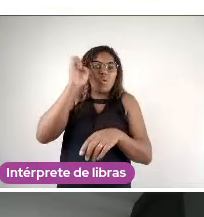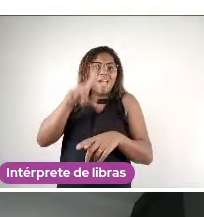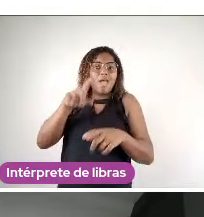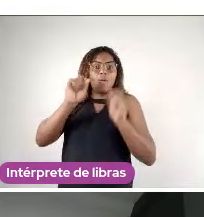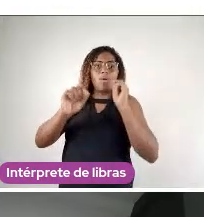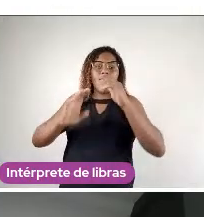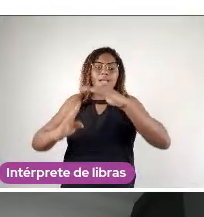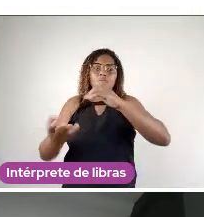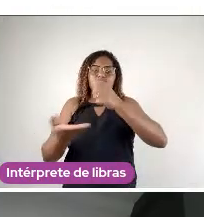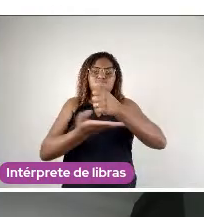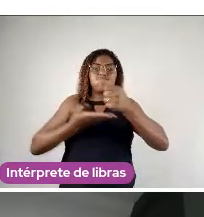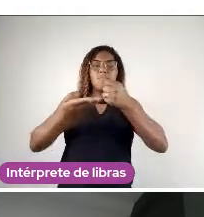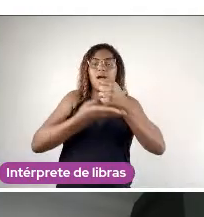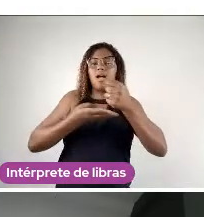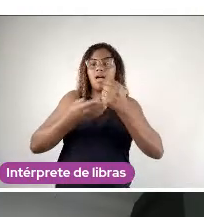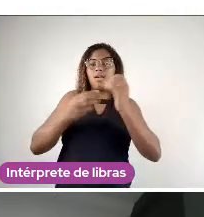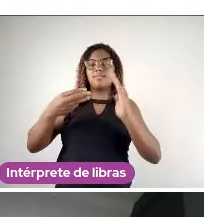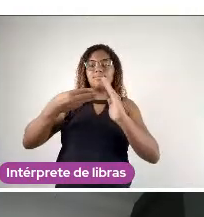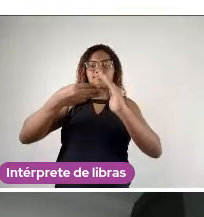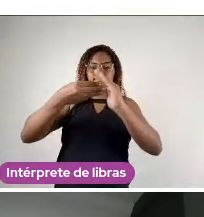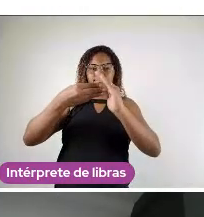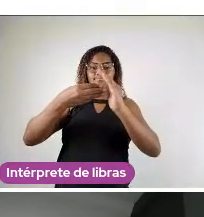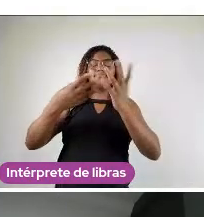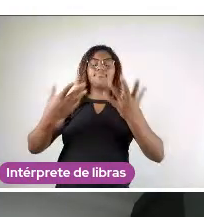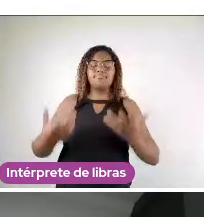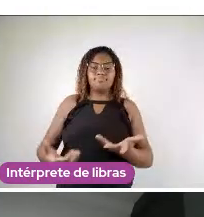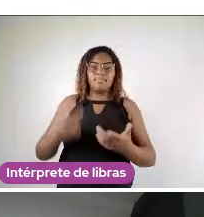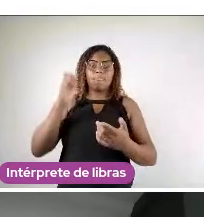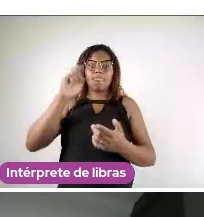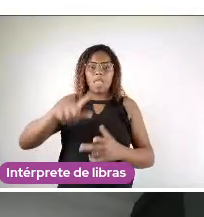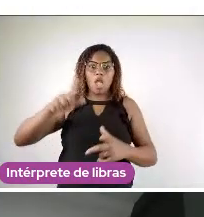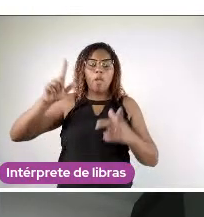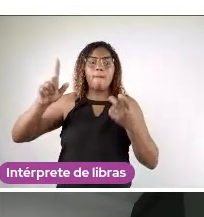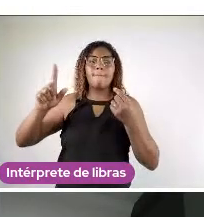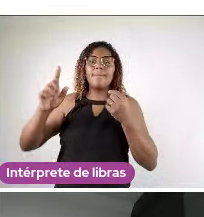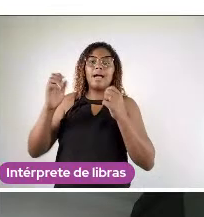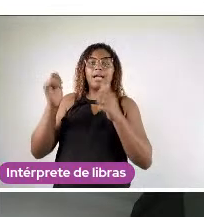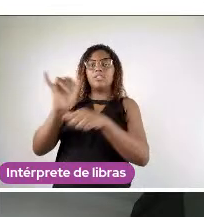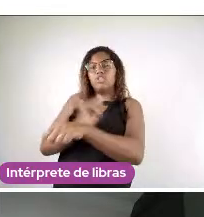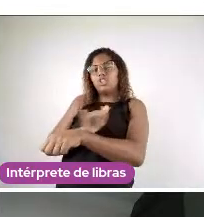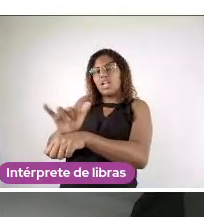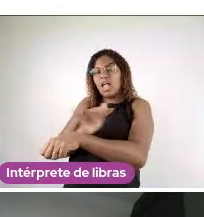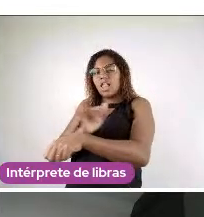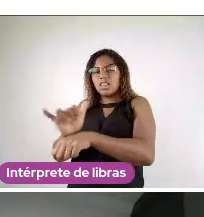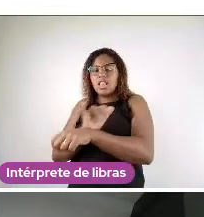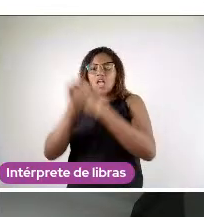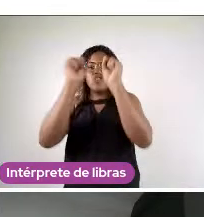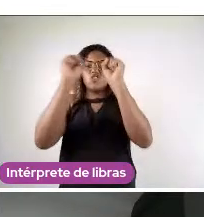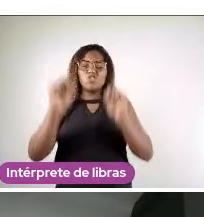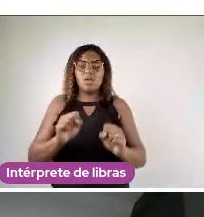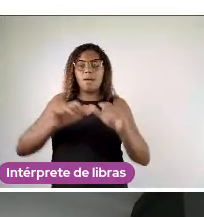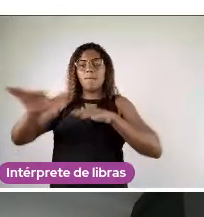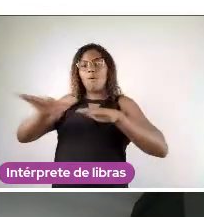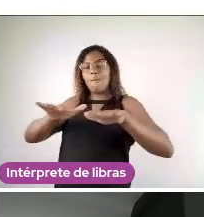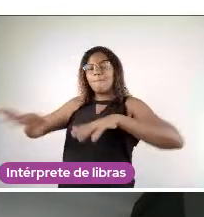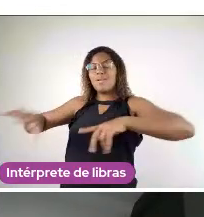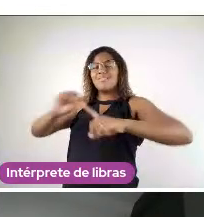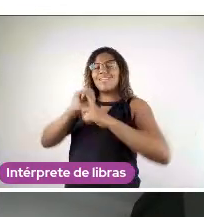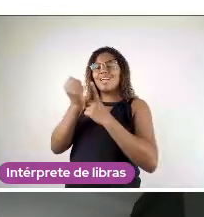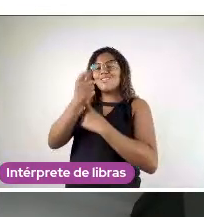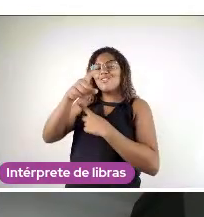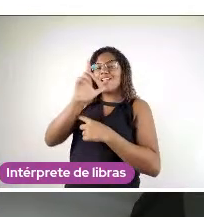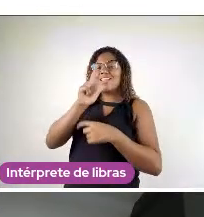oceano sem ter uma estratégia consistente de educação e mobilização e sensibilização da sociedade em torno do oceano.